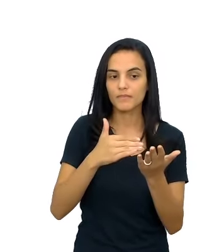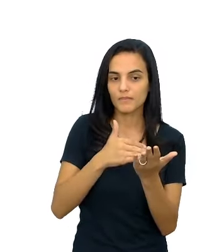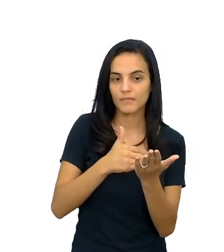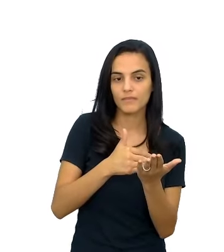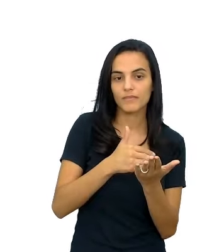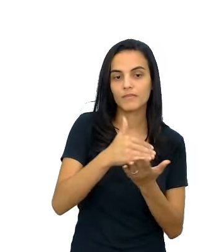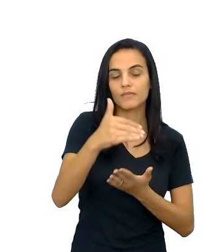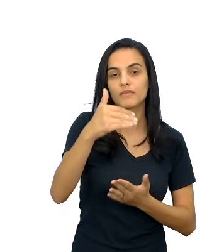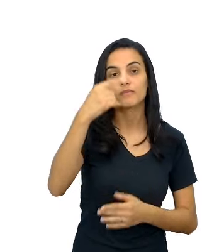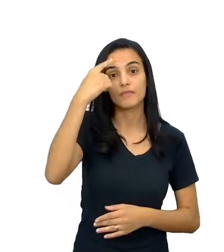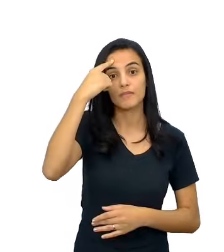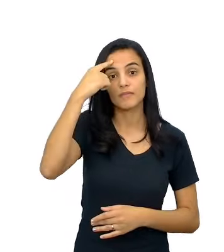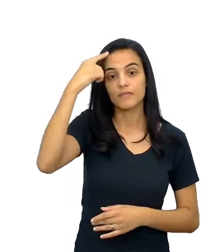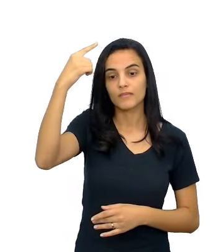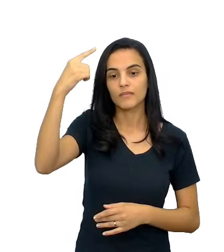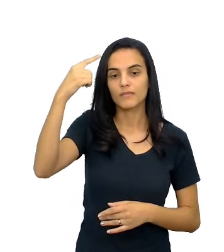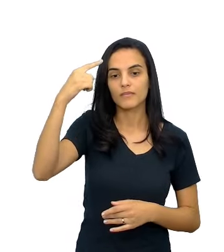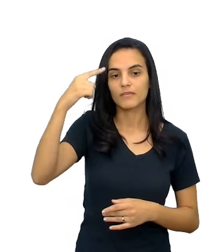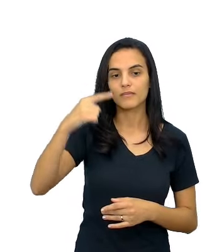a pensar